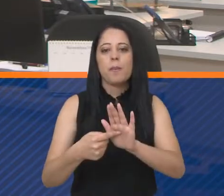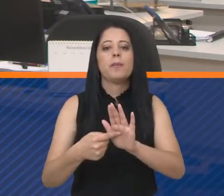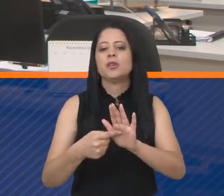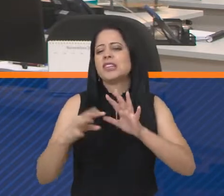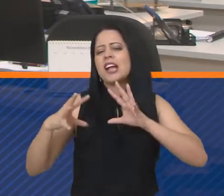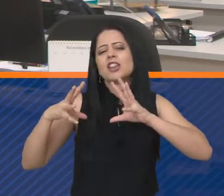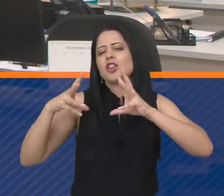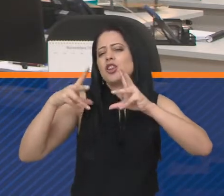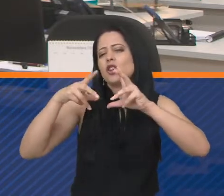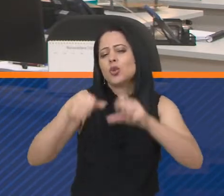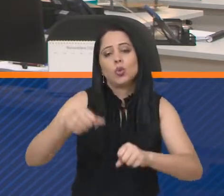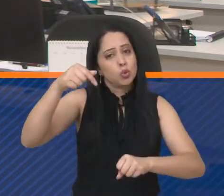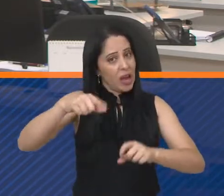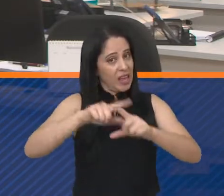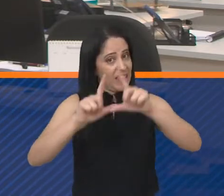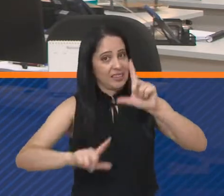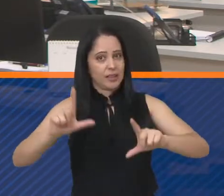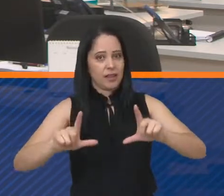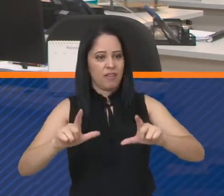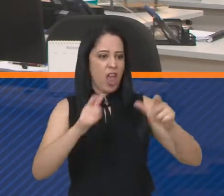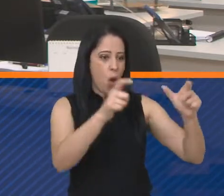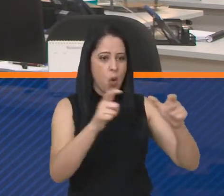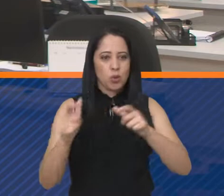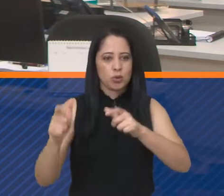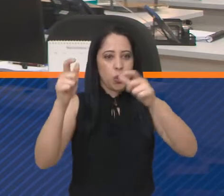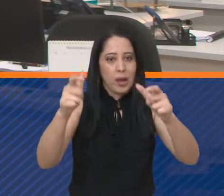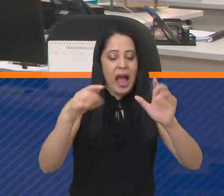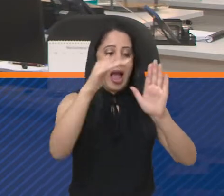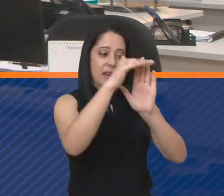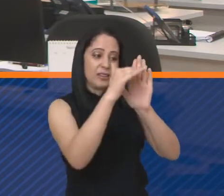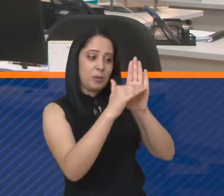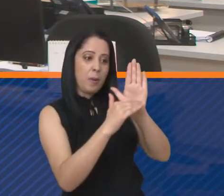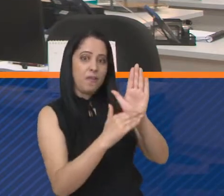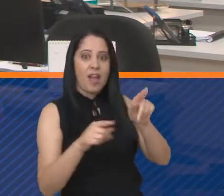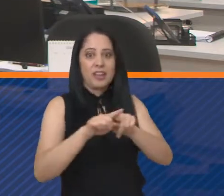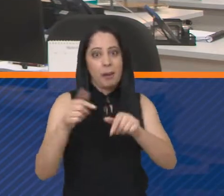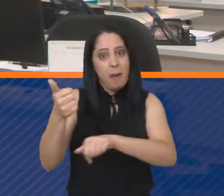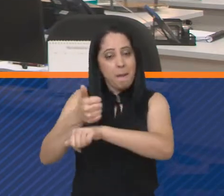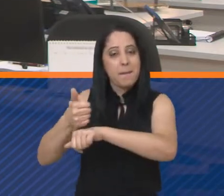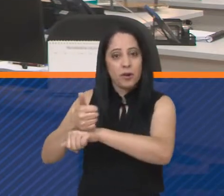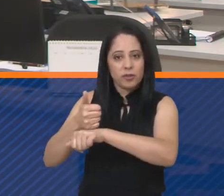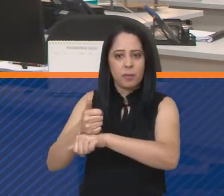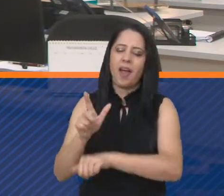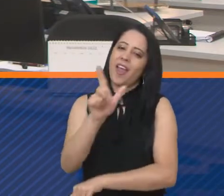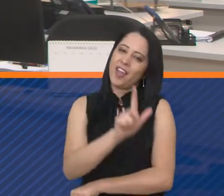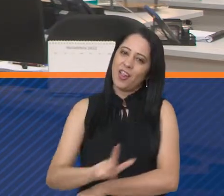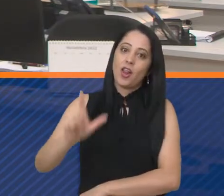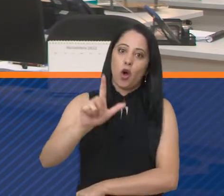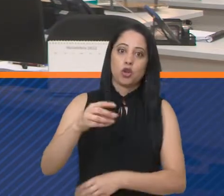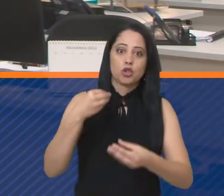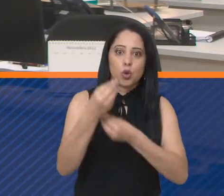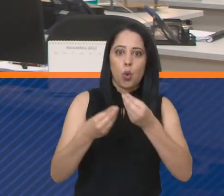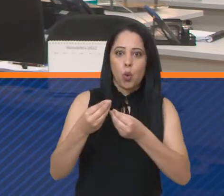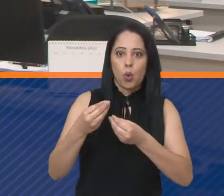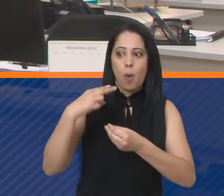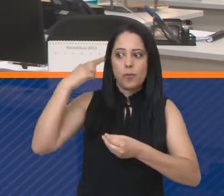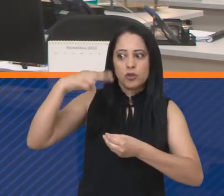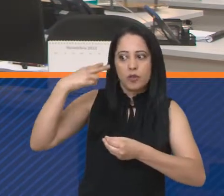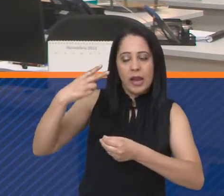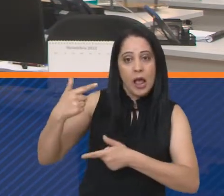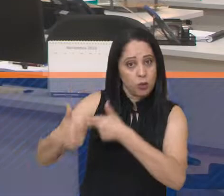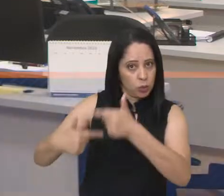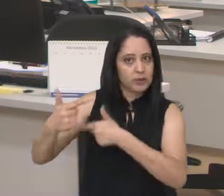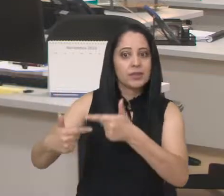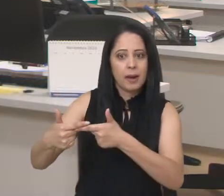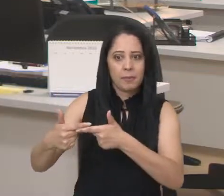para vocês tudo o que rola aqui na TV. Os estúdios, os programas, os profissionais e, é claro, o trabalho do Poder Legislativo de São